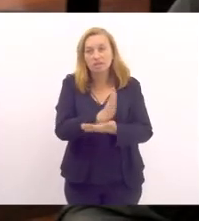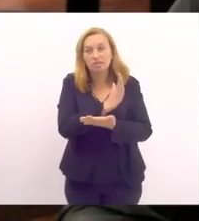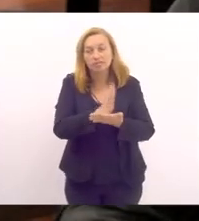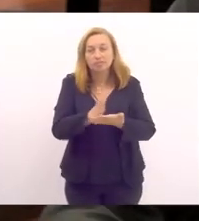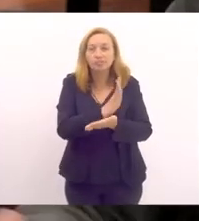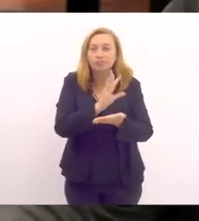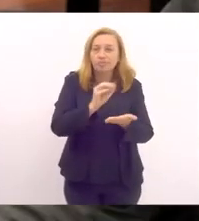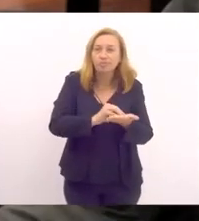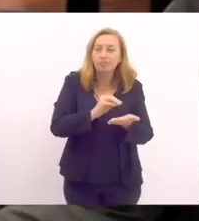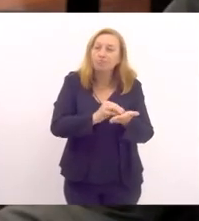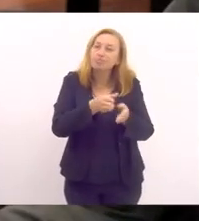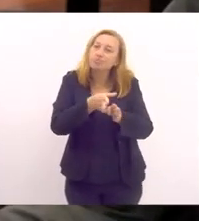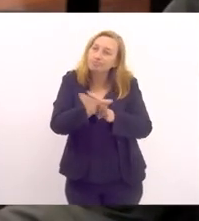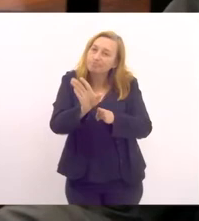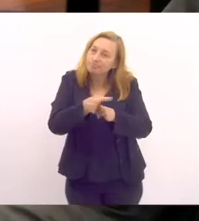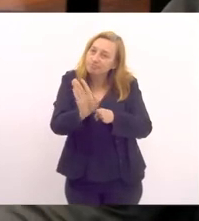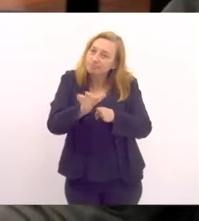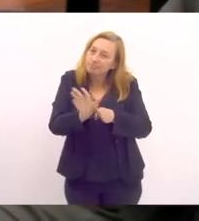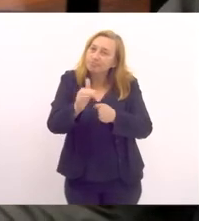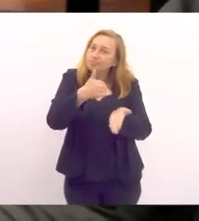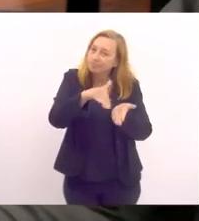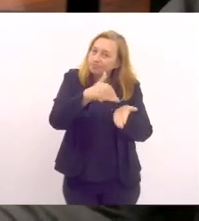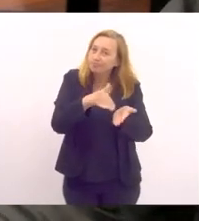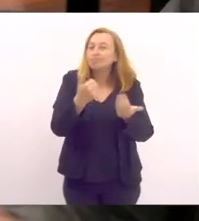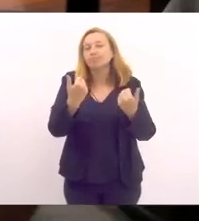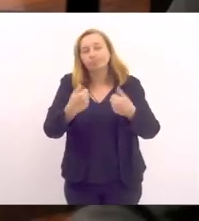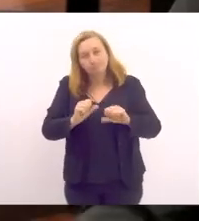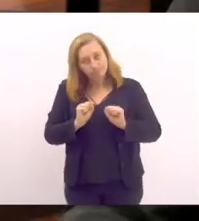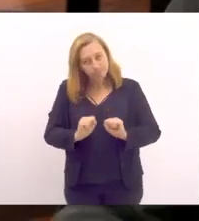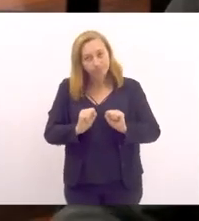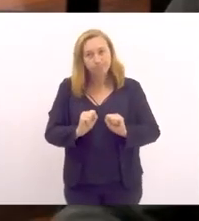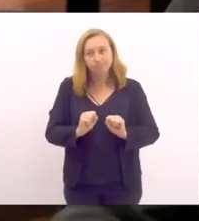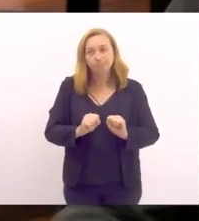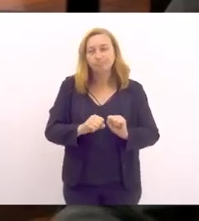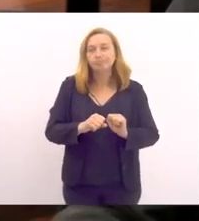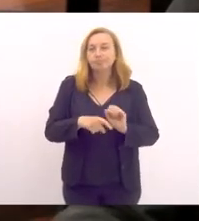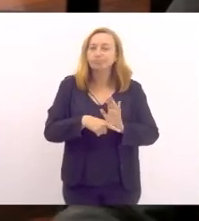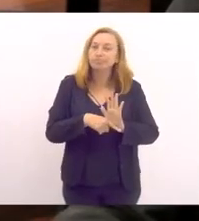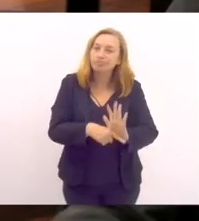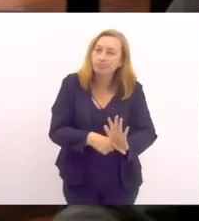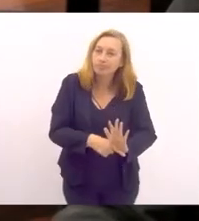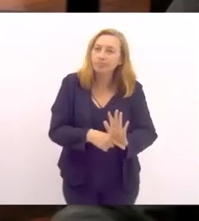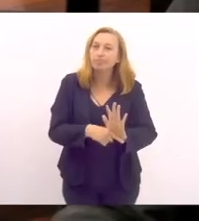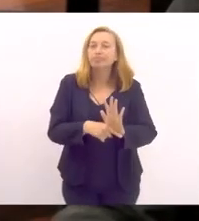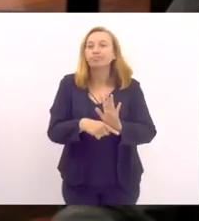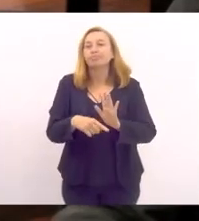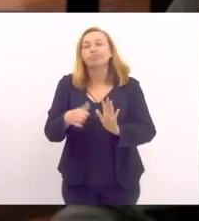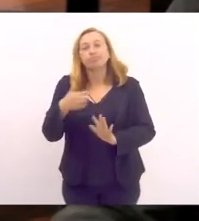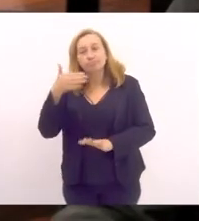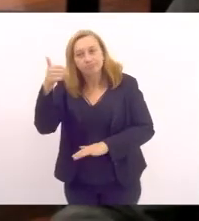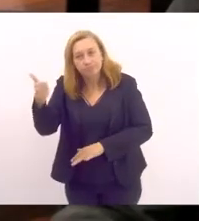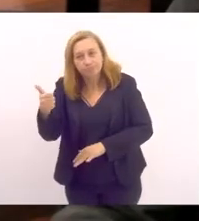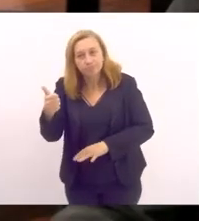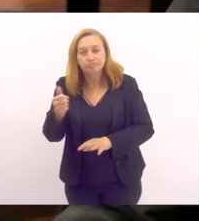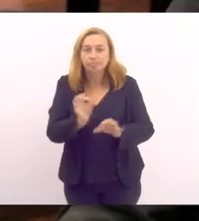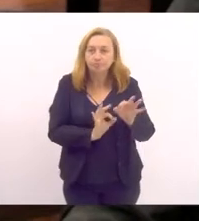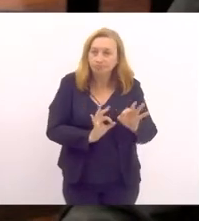falta essa orientação que a secretaria poderia disponibilizar. Não é, Navega? A gente precisa saber qual é o melhor